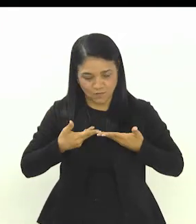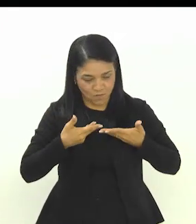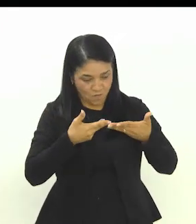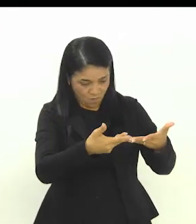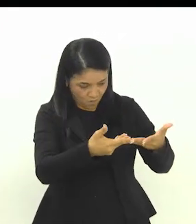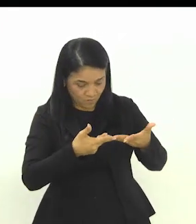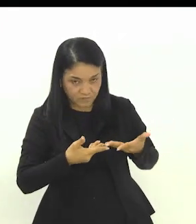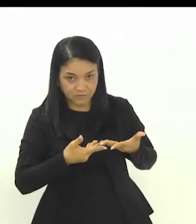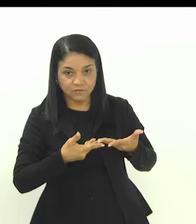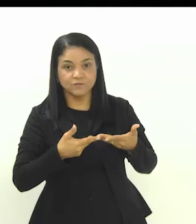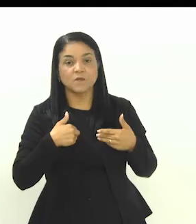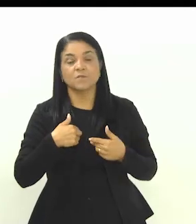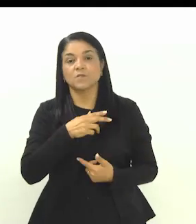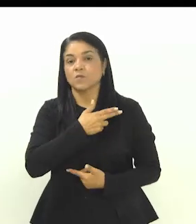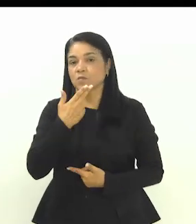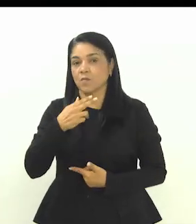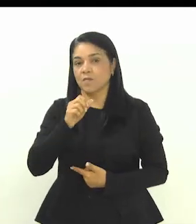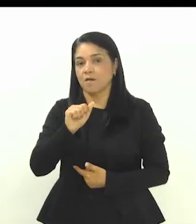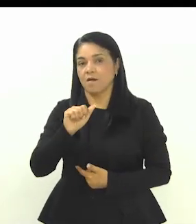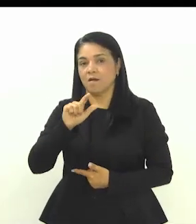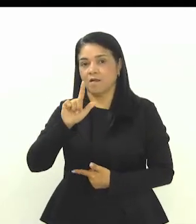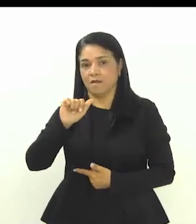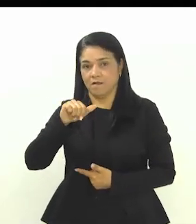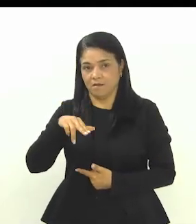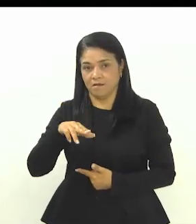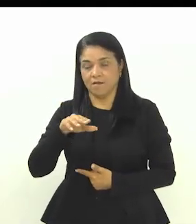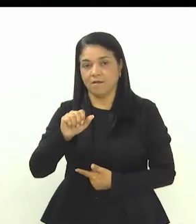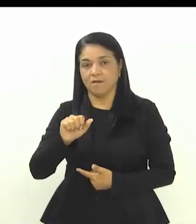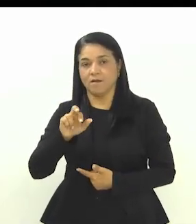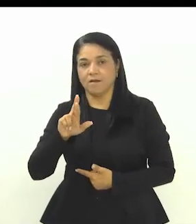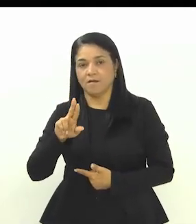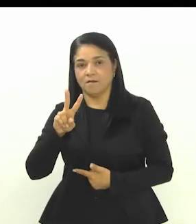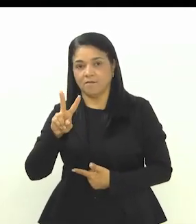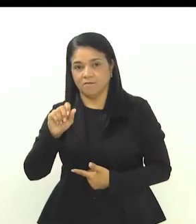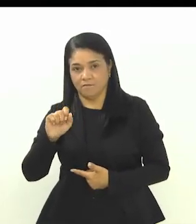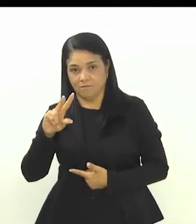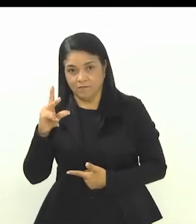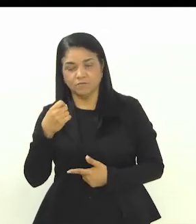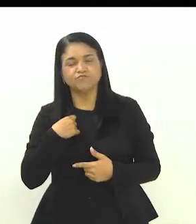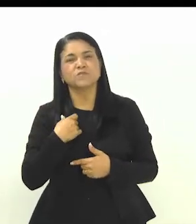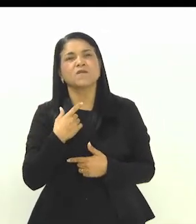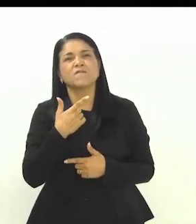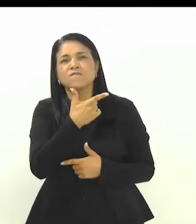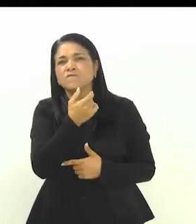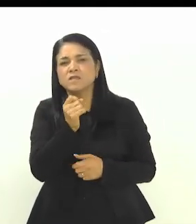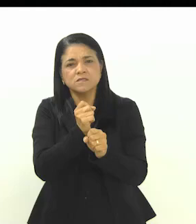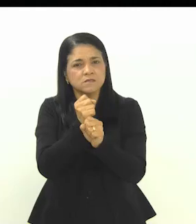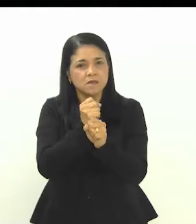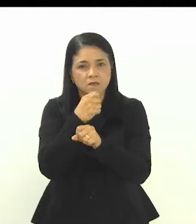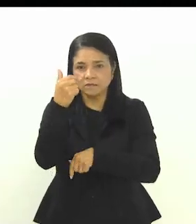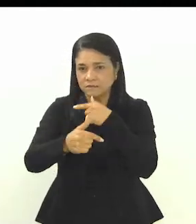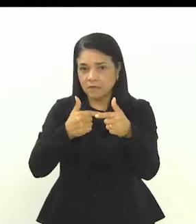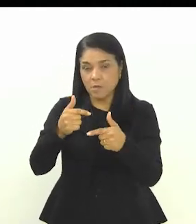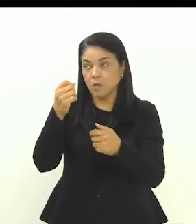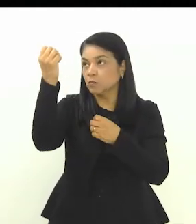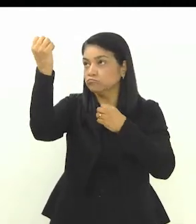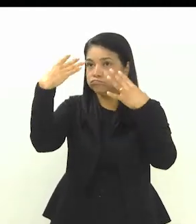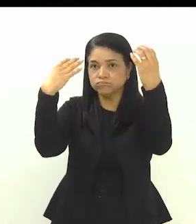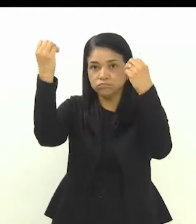convite. Meu nome é Alan Carvalho, trabalho com iluminação há quase 20 anos no